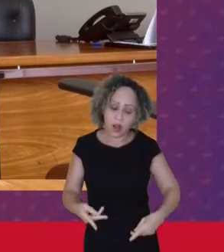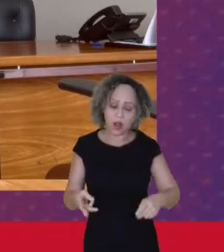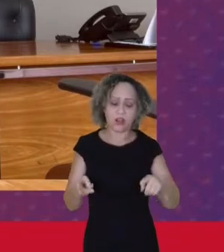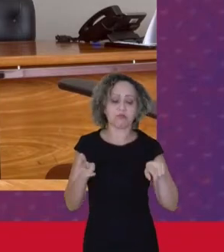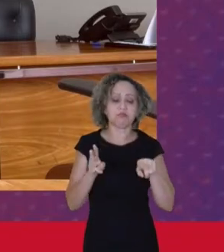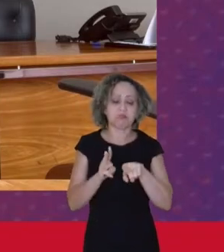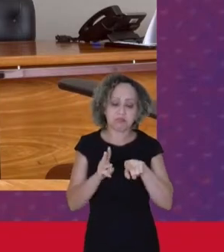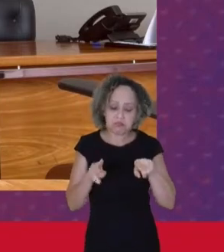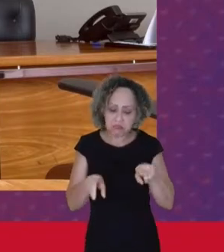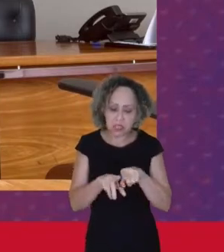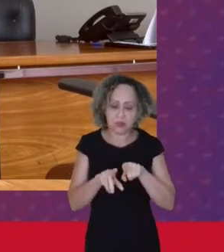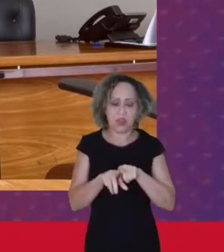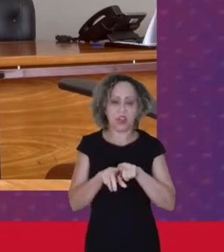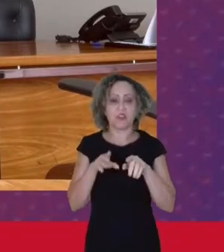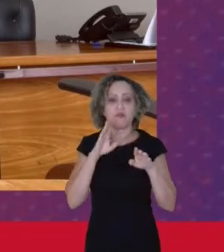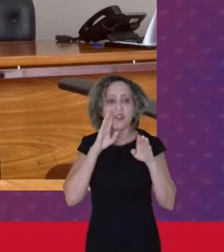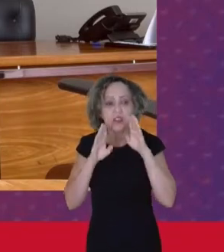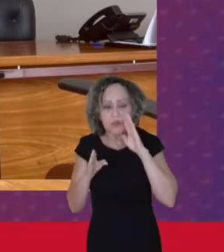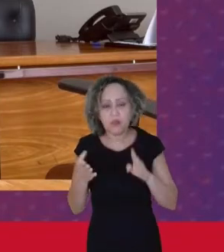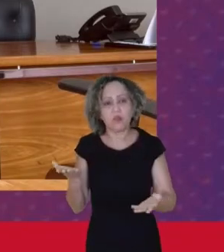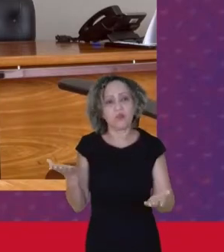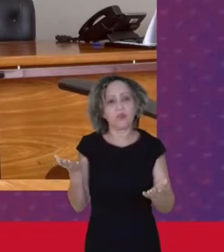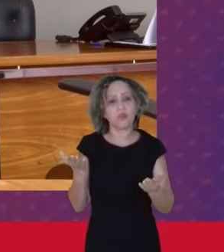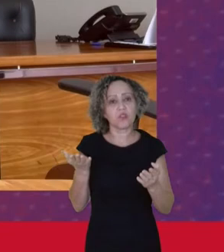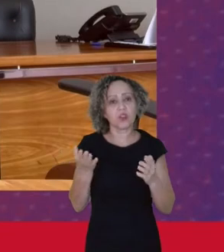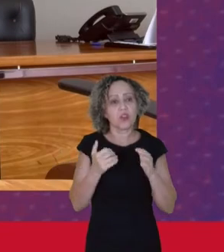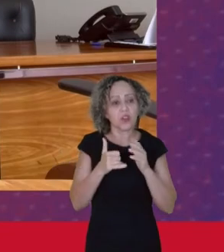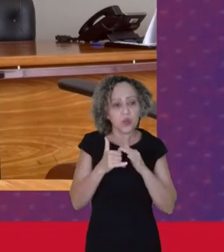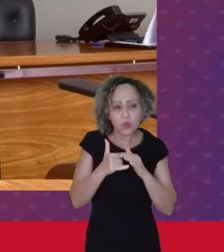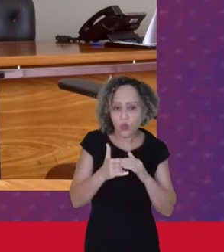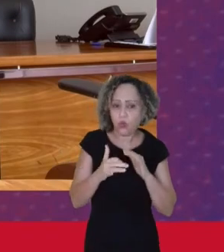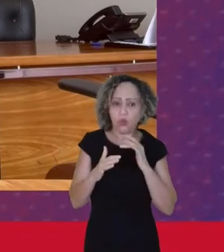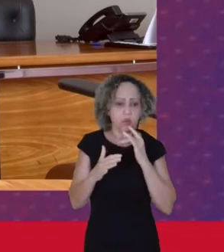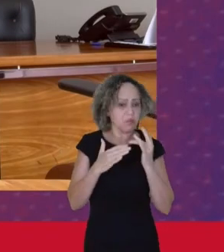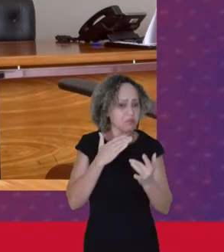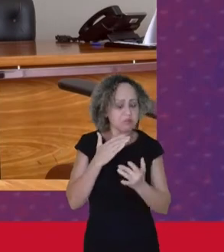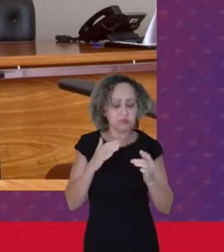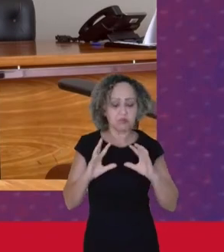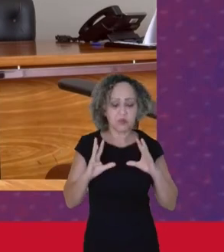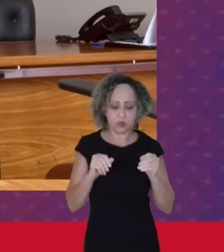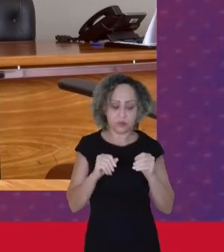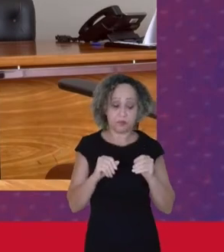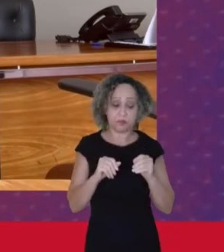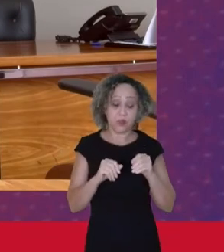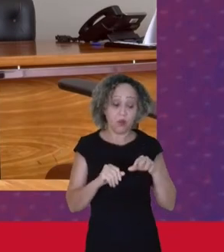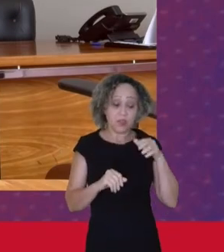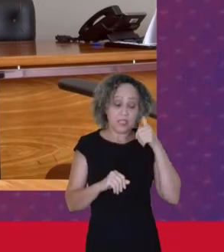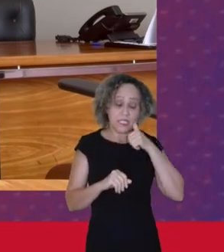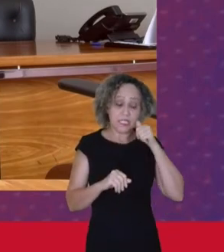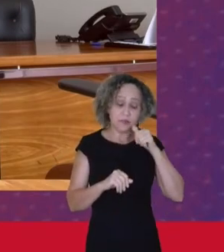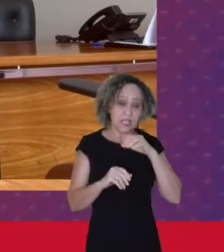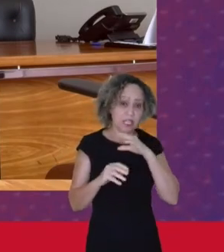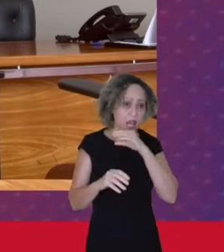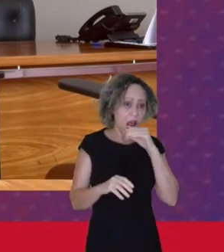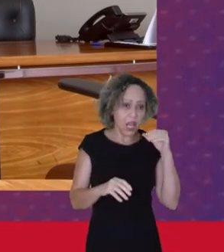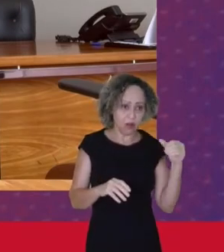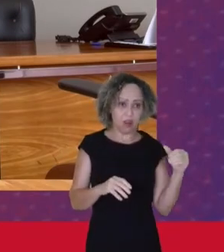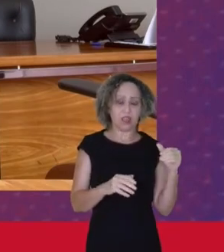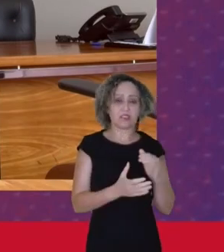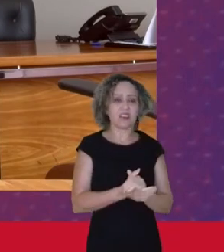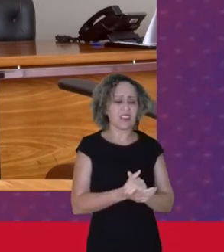né? Facebook, YouTube, onde essas adolescentes e essas pré-adolescentes recebiam